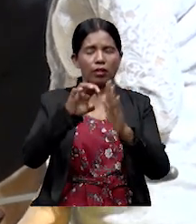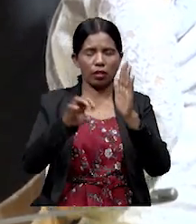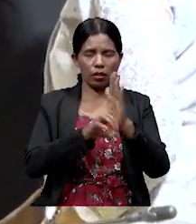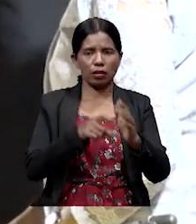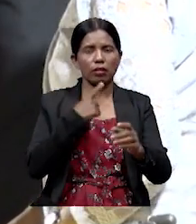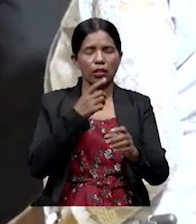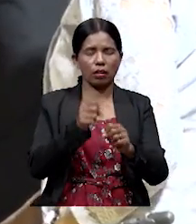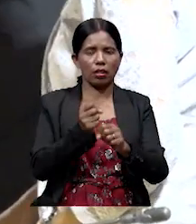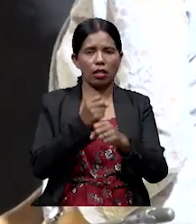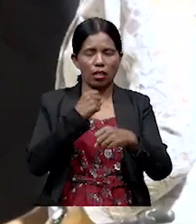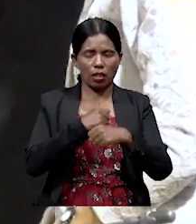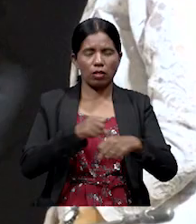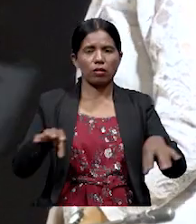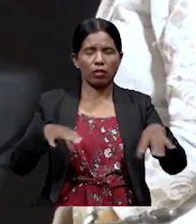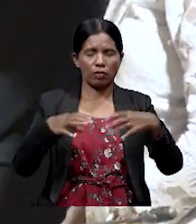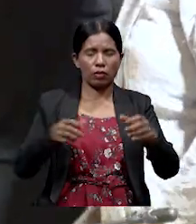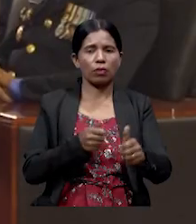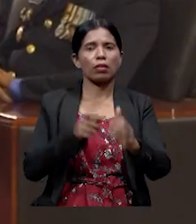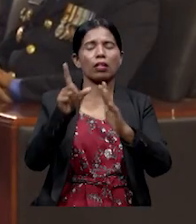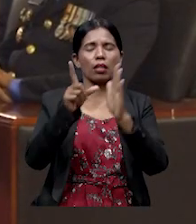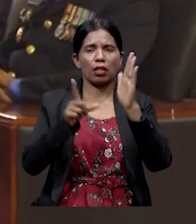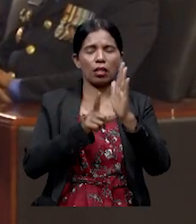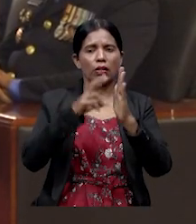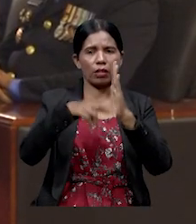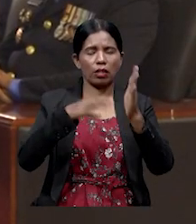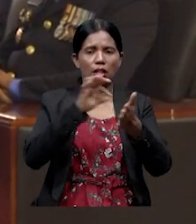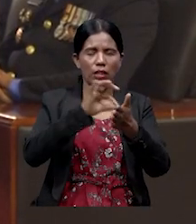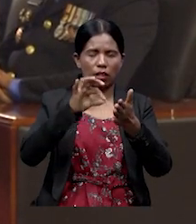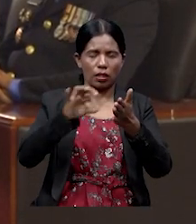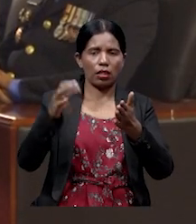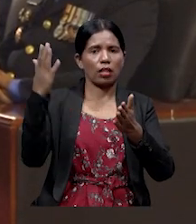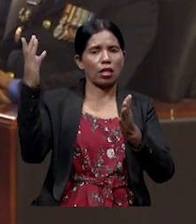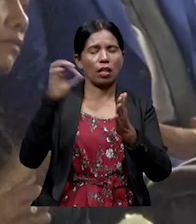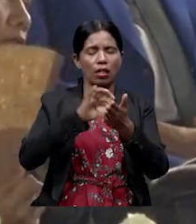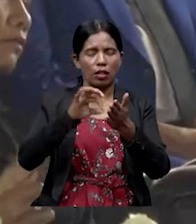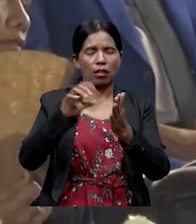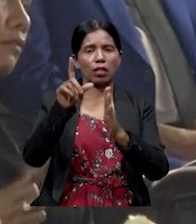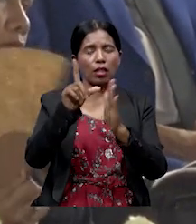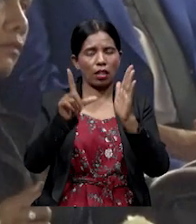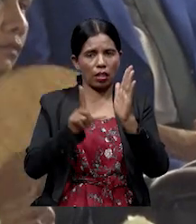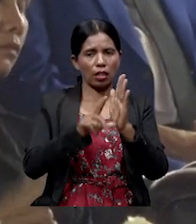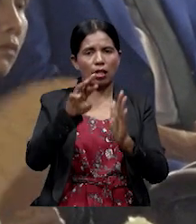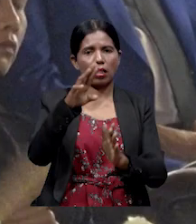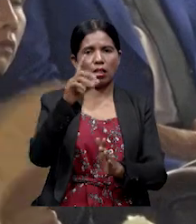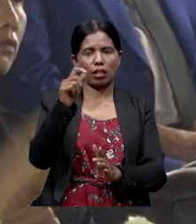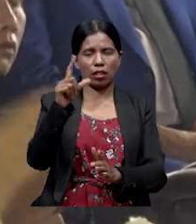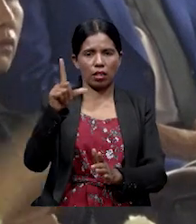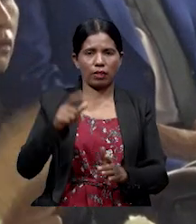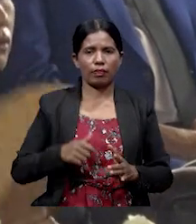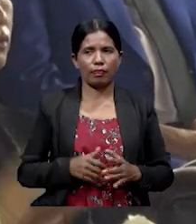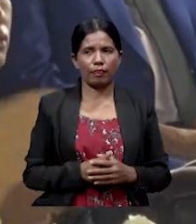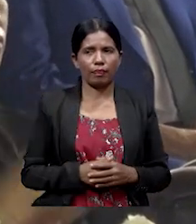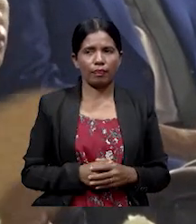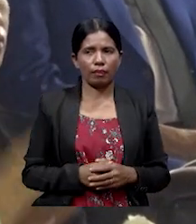se hal aknar cumpri deit lei no ordem nebe ha kerek ona e a lei inan Constituição RDTL. Pelo